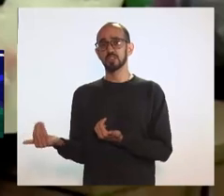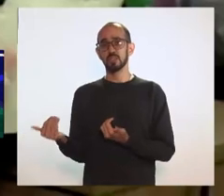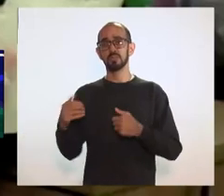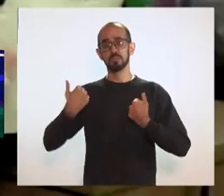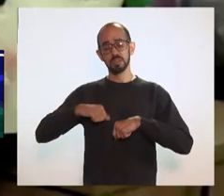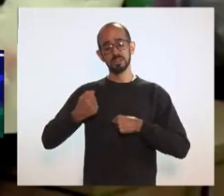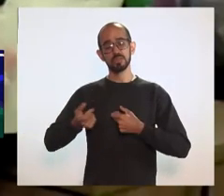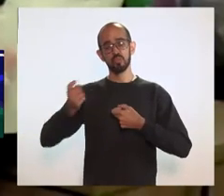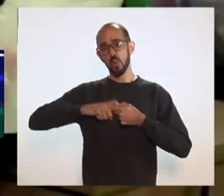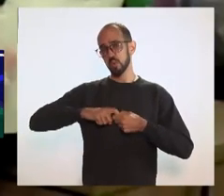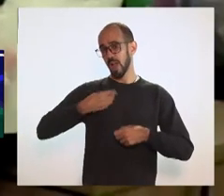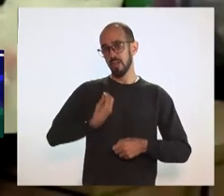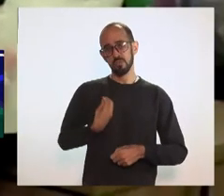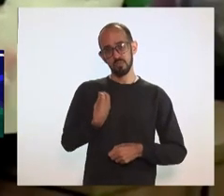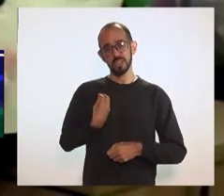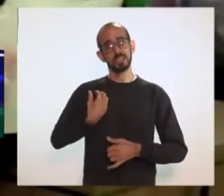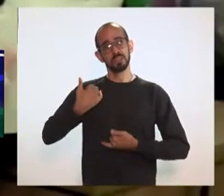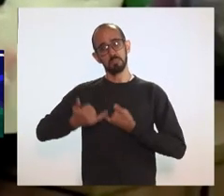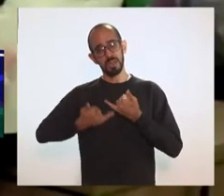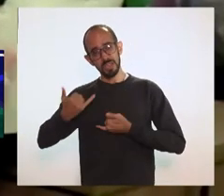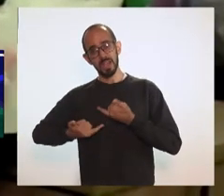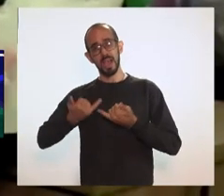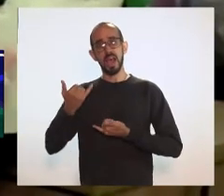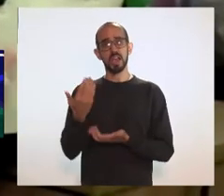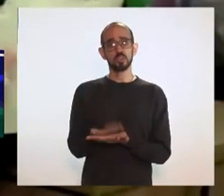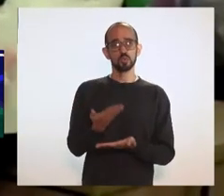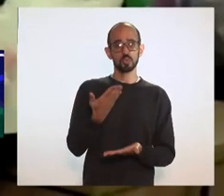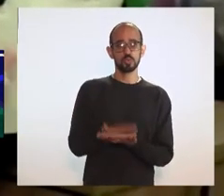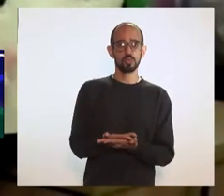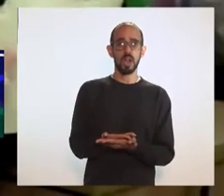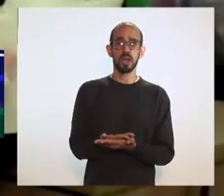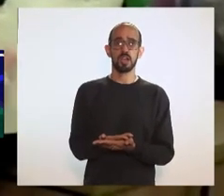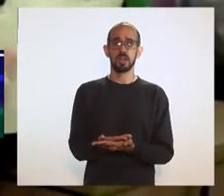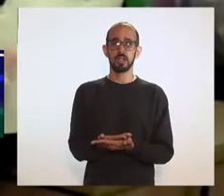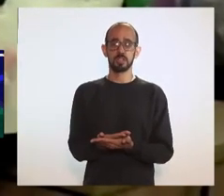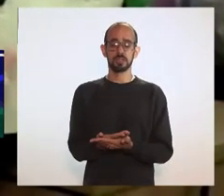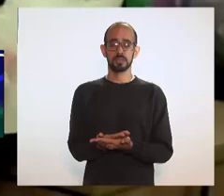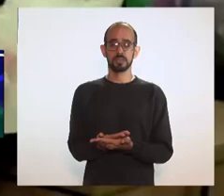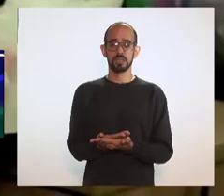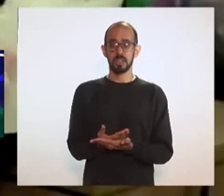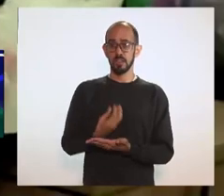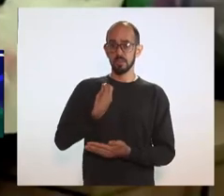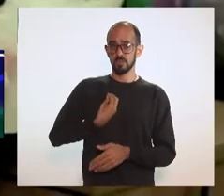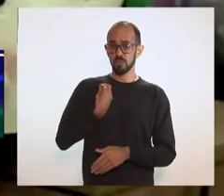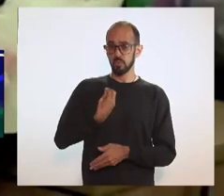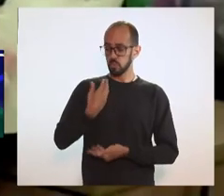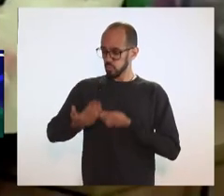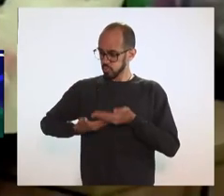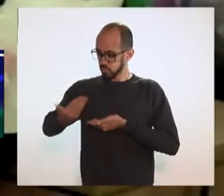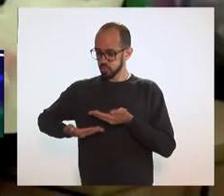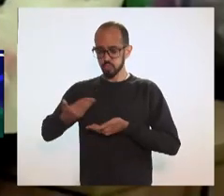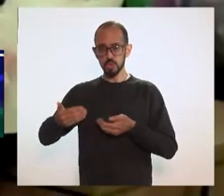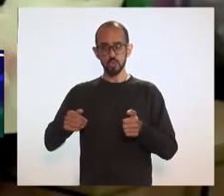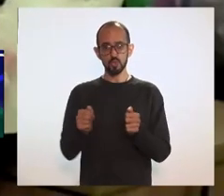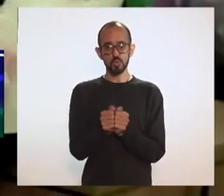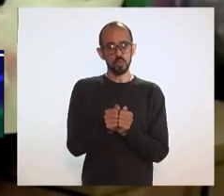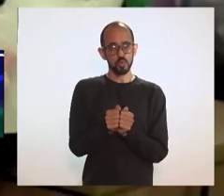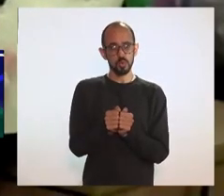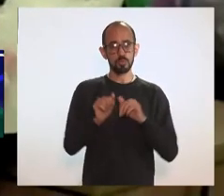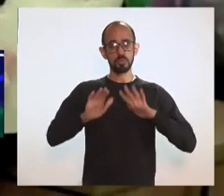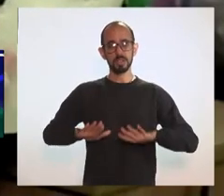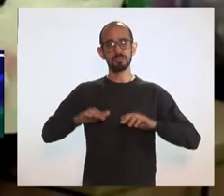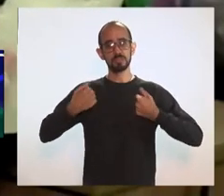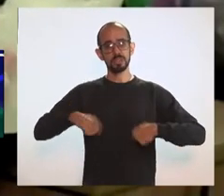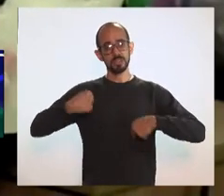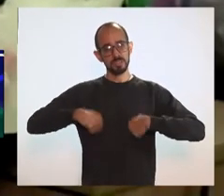suas vidas, a brincar, a estudar, a viver o convívio com seus colegas, e precisamos